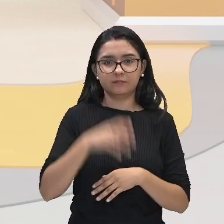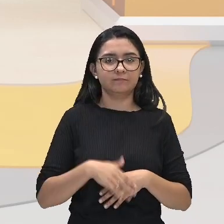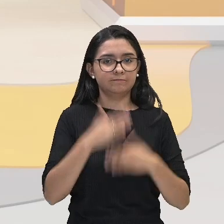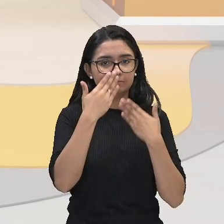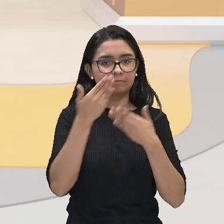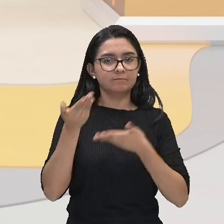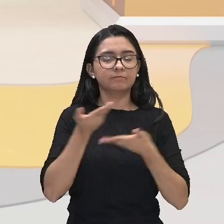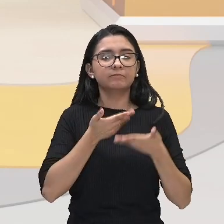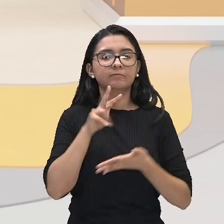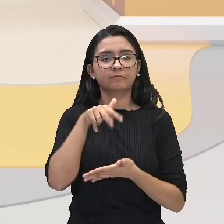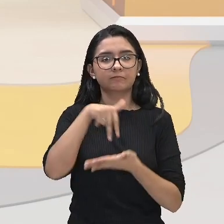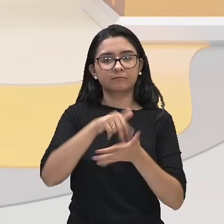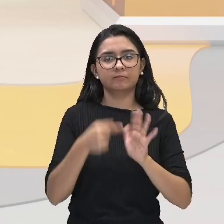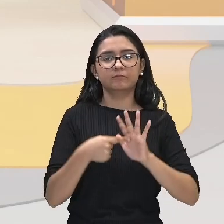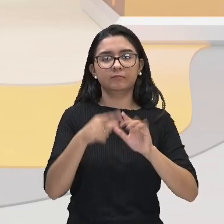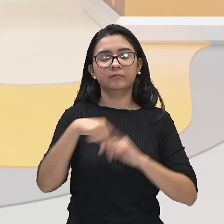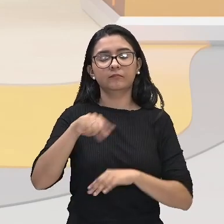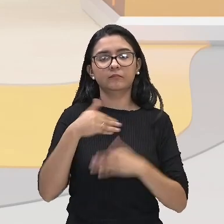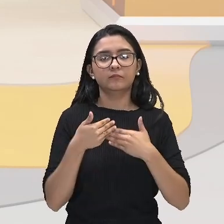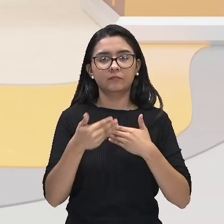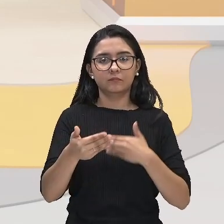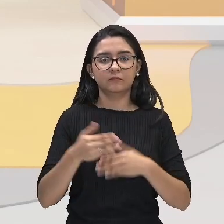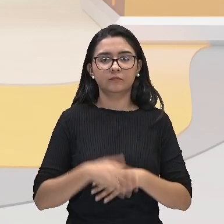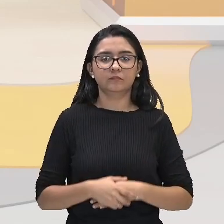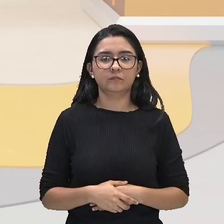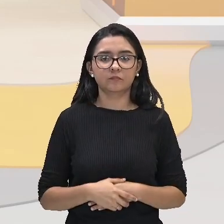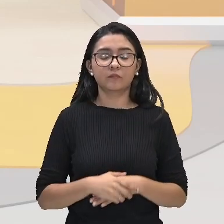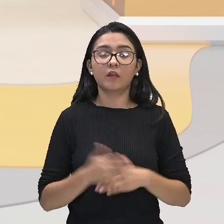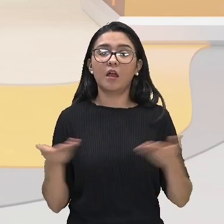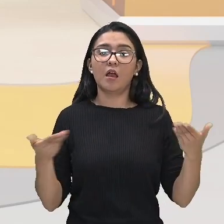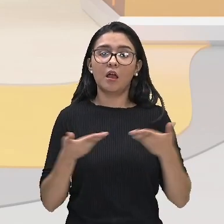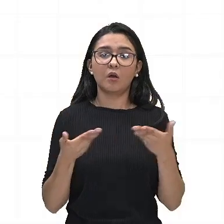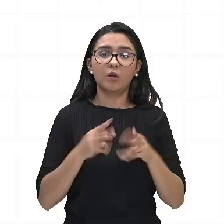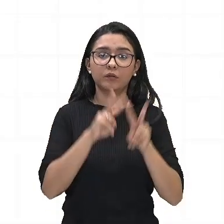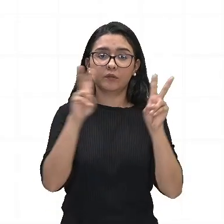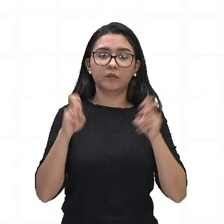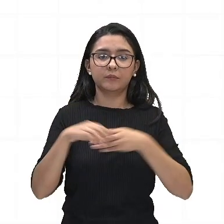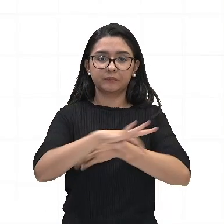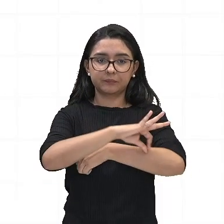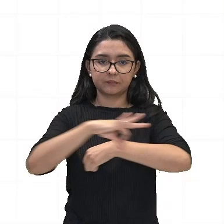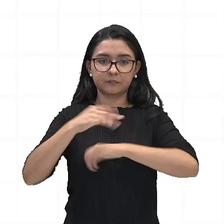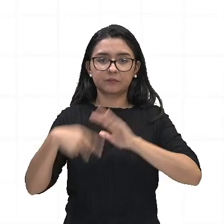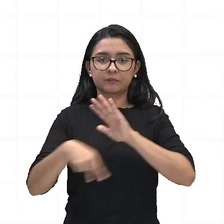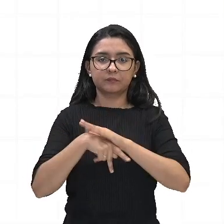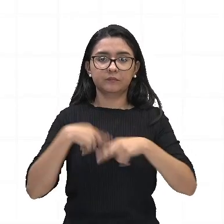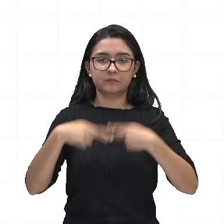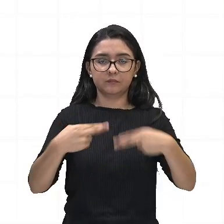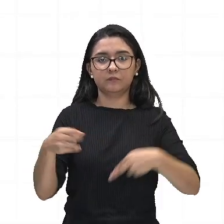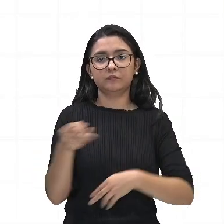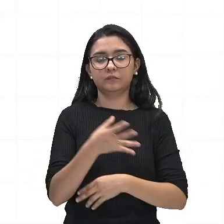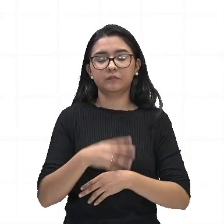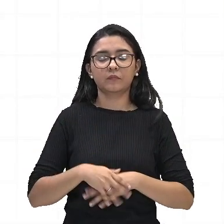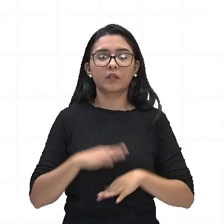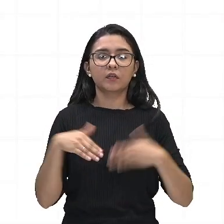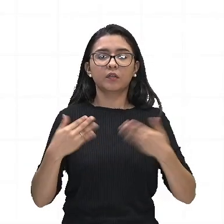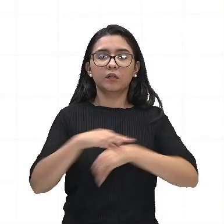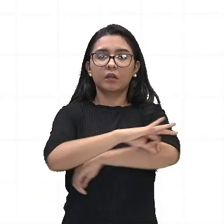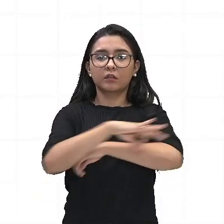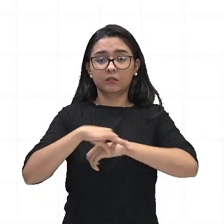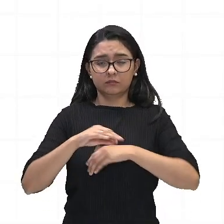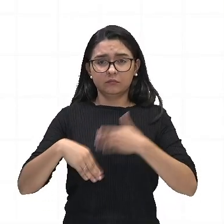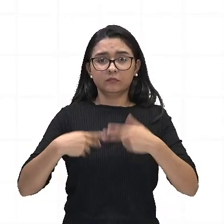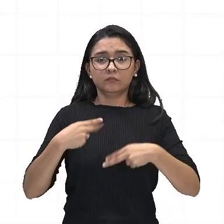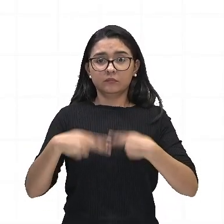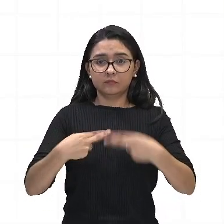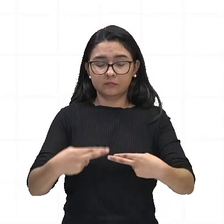nosso Davi aqui, né? E vamos continuar para a arquitetura renascentista. A arquitetura renascentista,